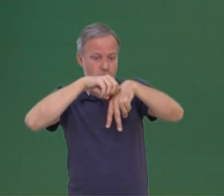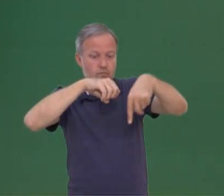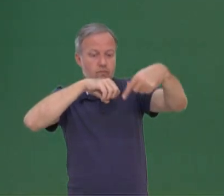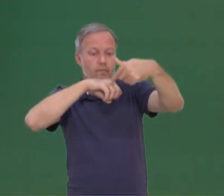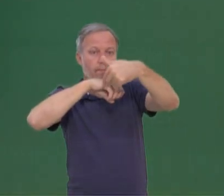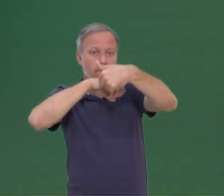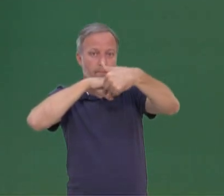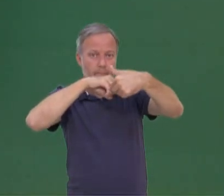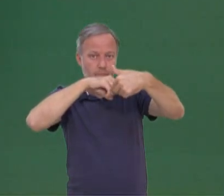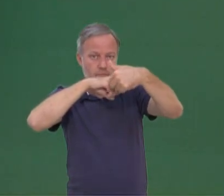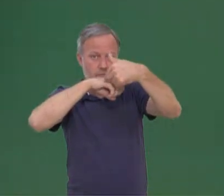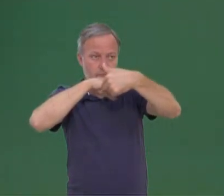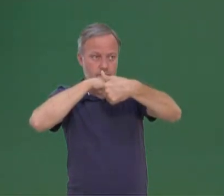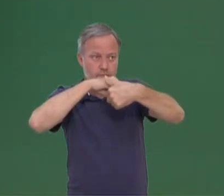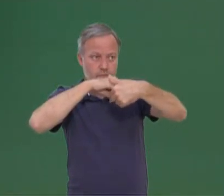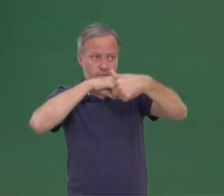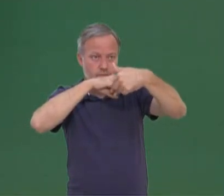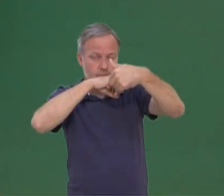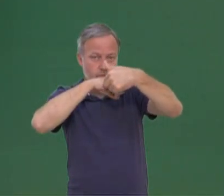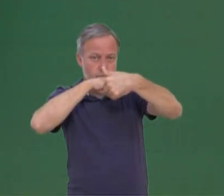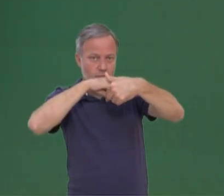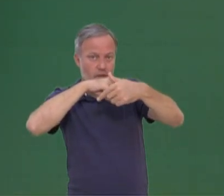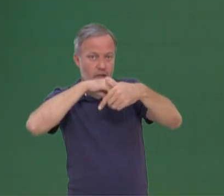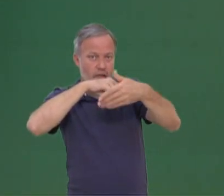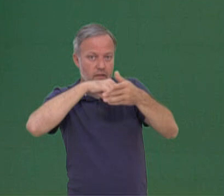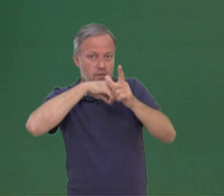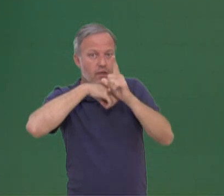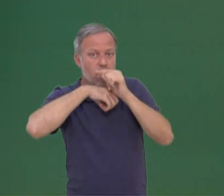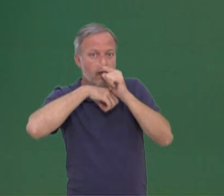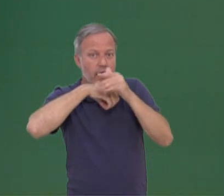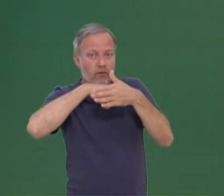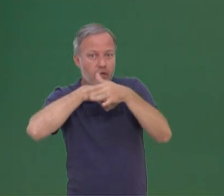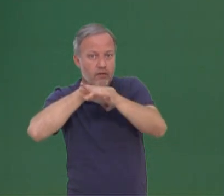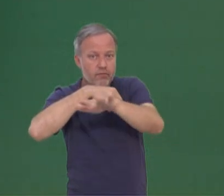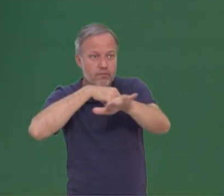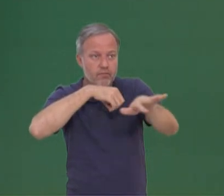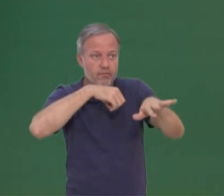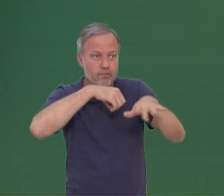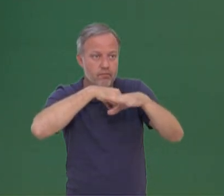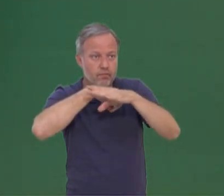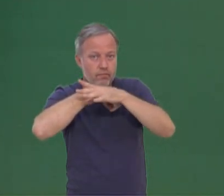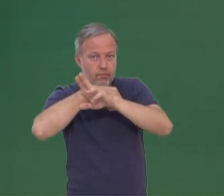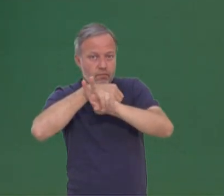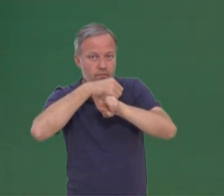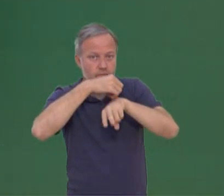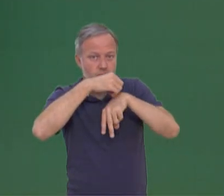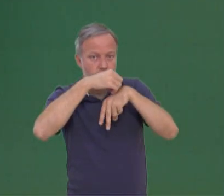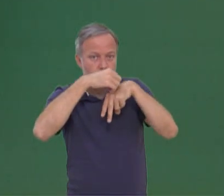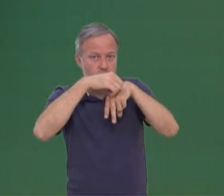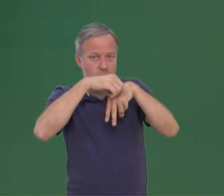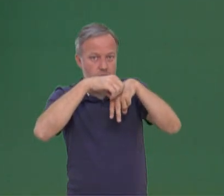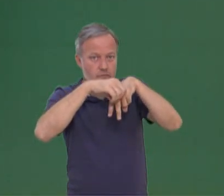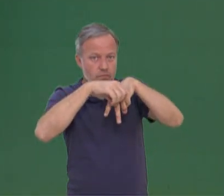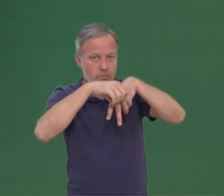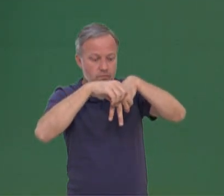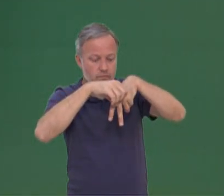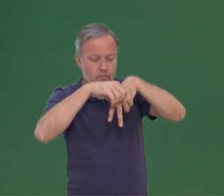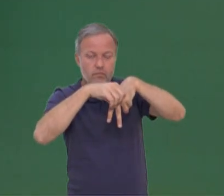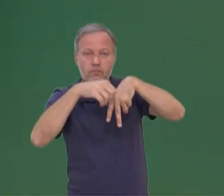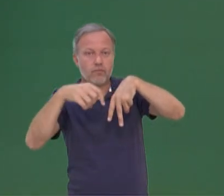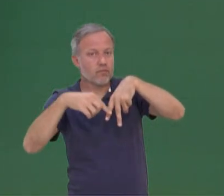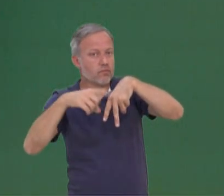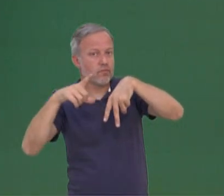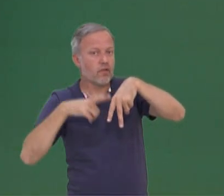água, hidrofílica, amiga da água, e uma parte que é uma cadeia longa de carbonos, hidrofóbica, que